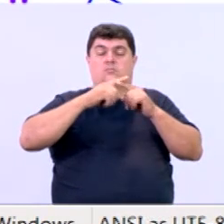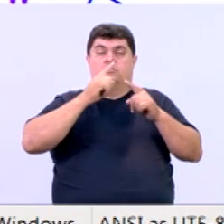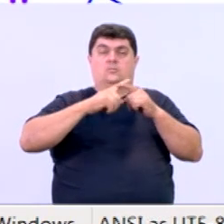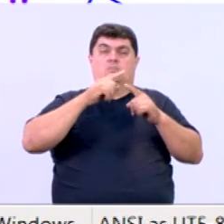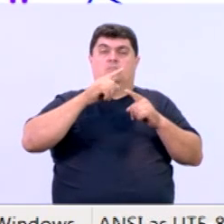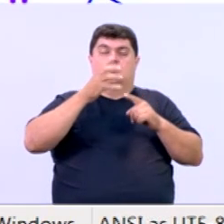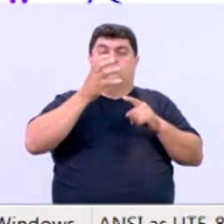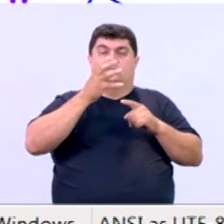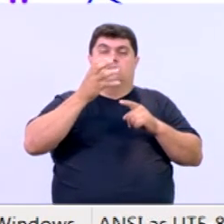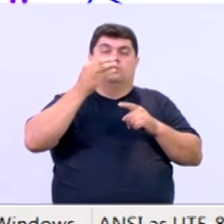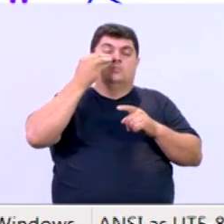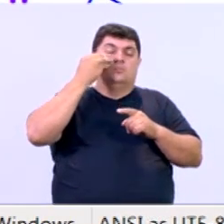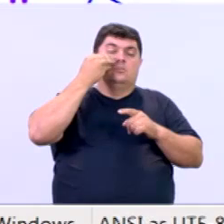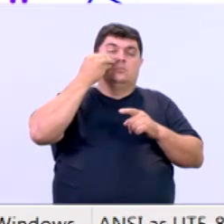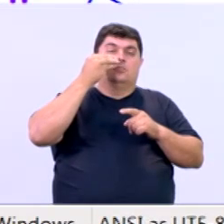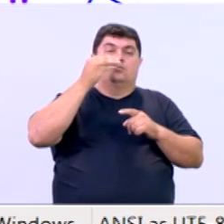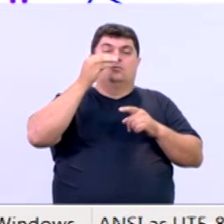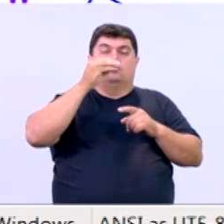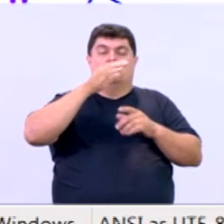quero usar a acentuação